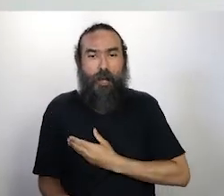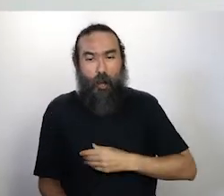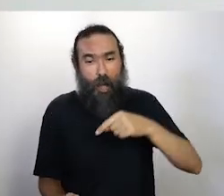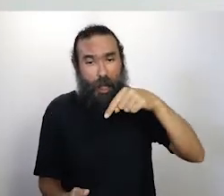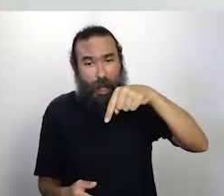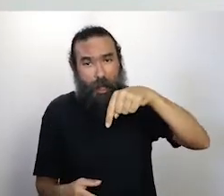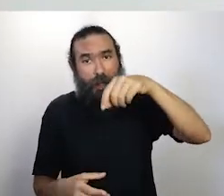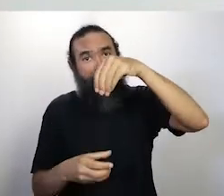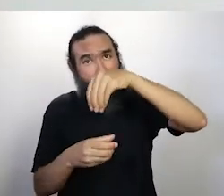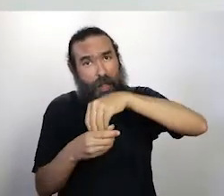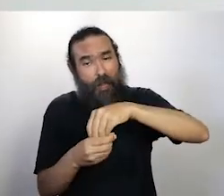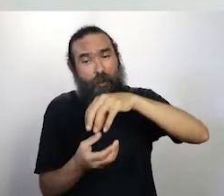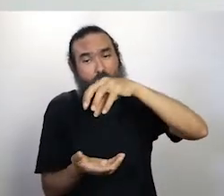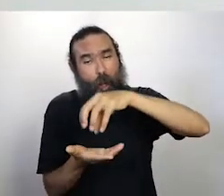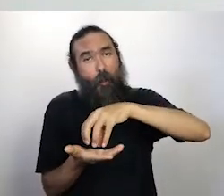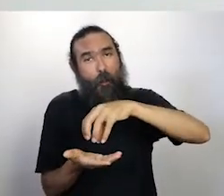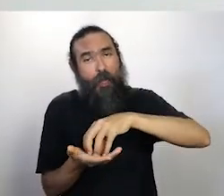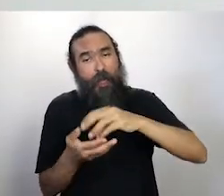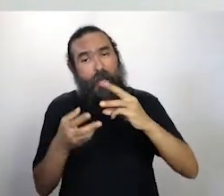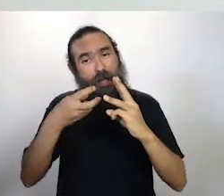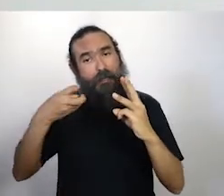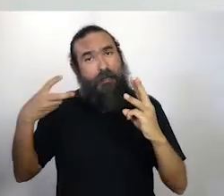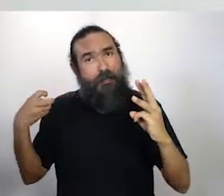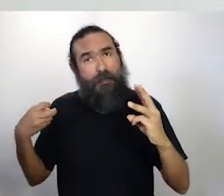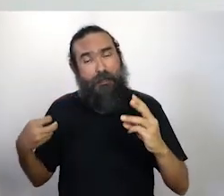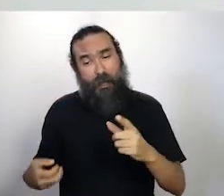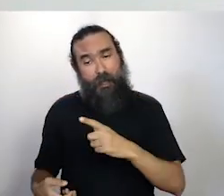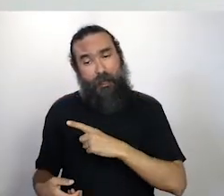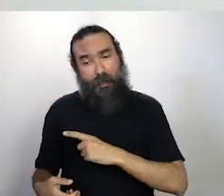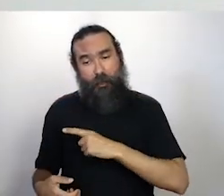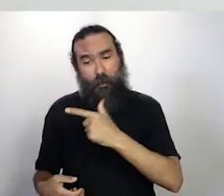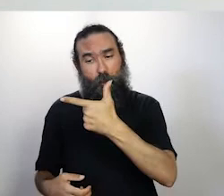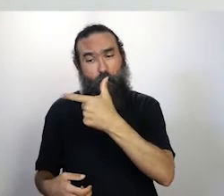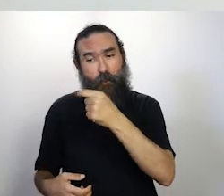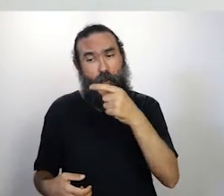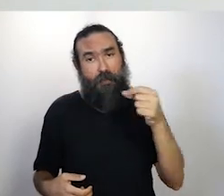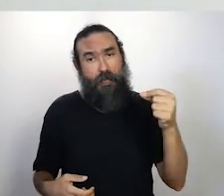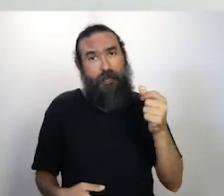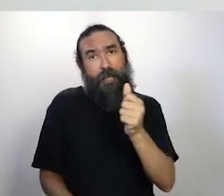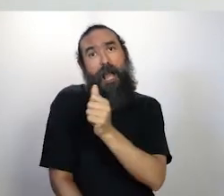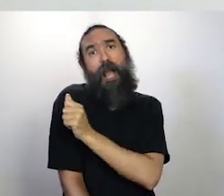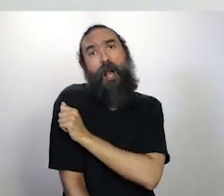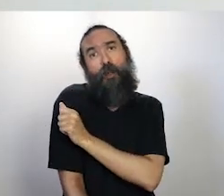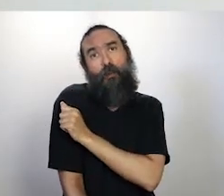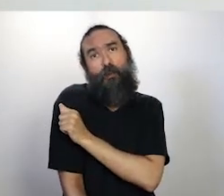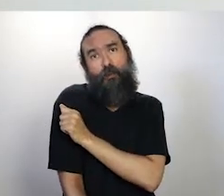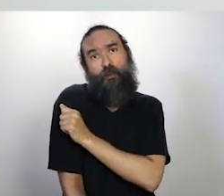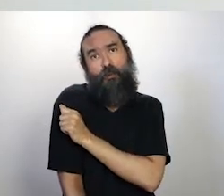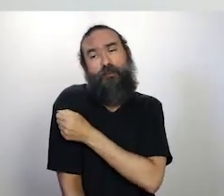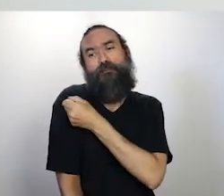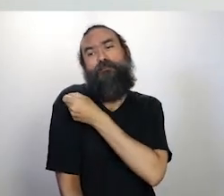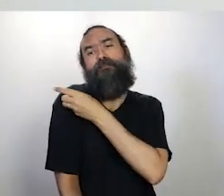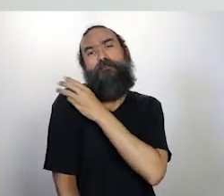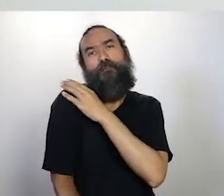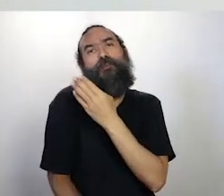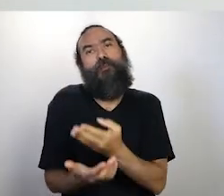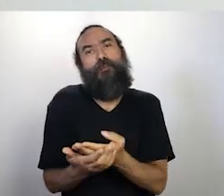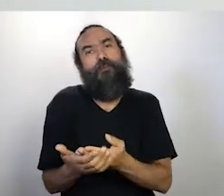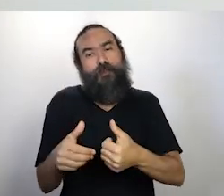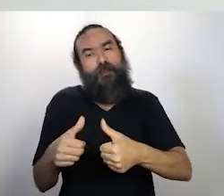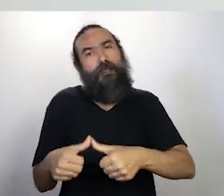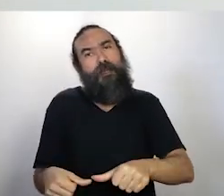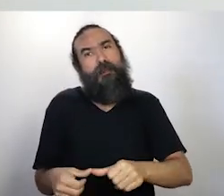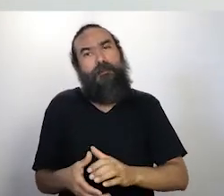Ela comporta em torno aí de 200 alunos no ensino médio, né? E o que eu acredito